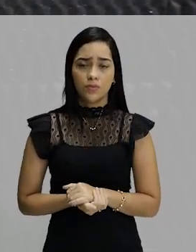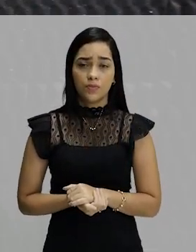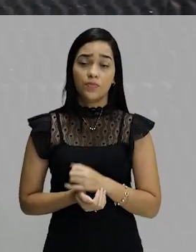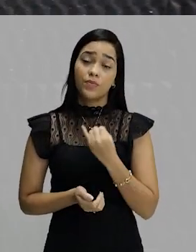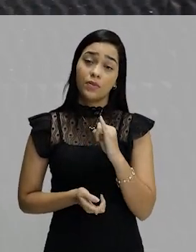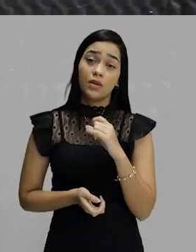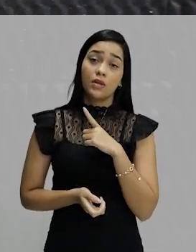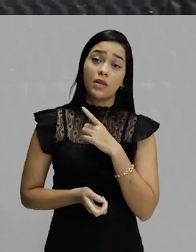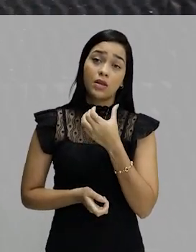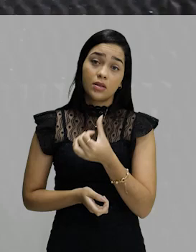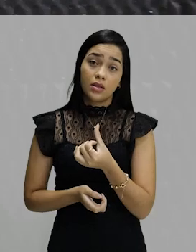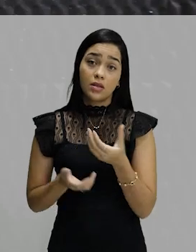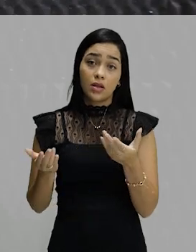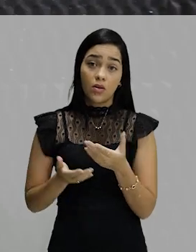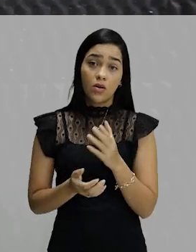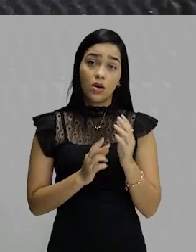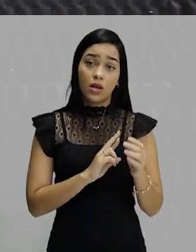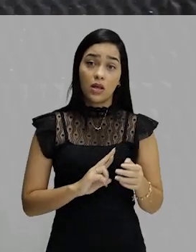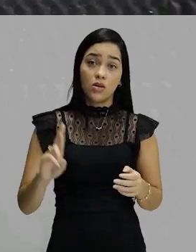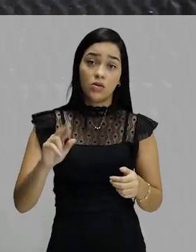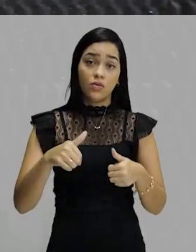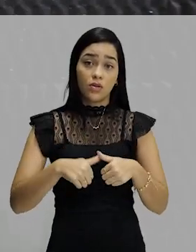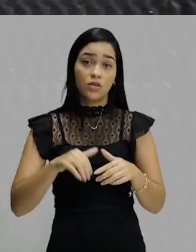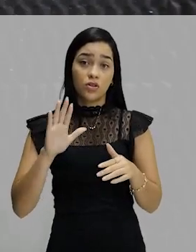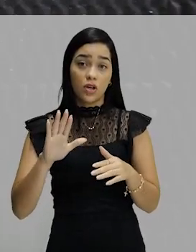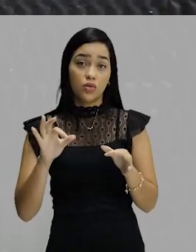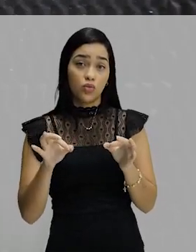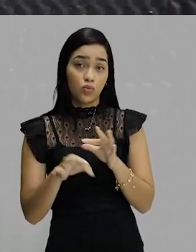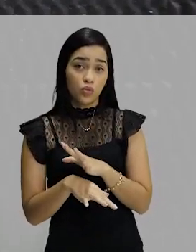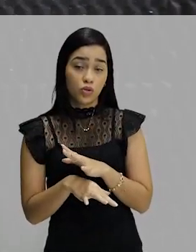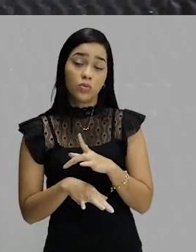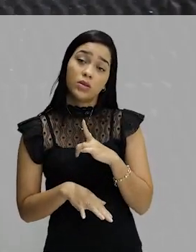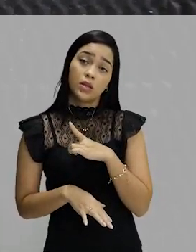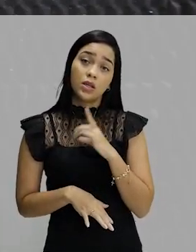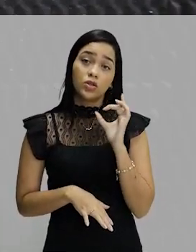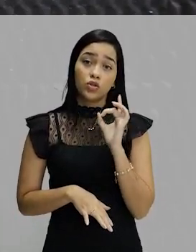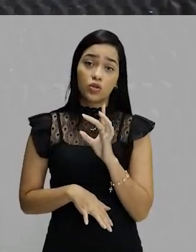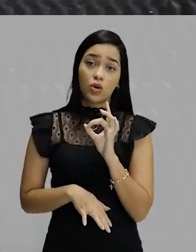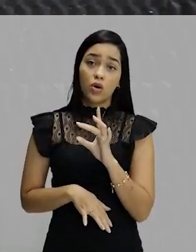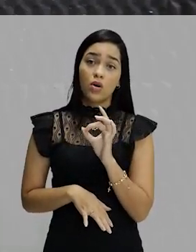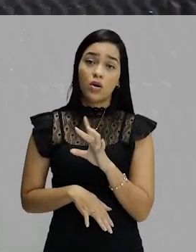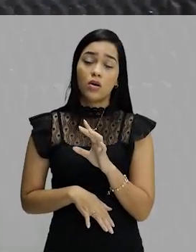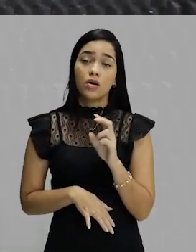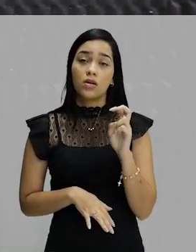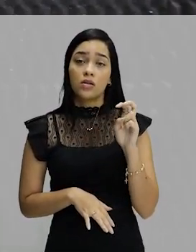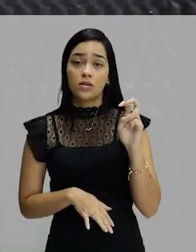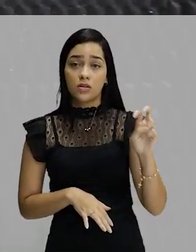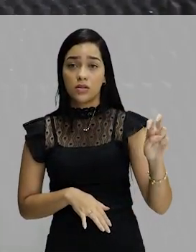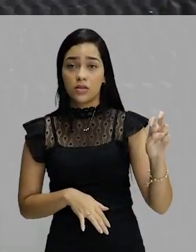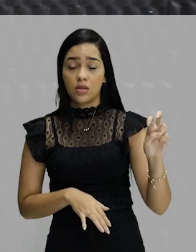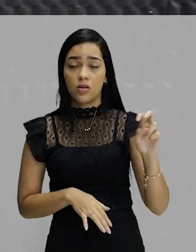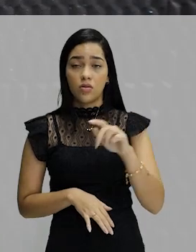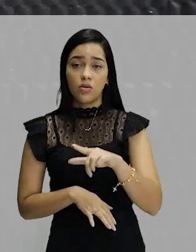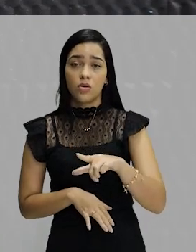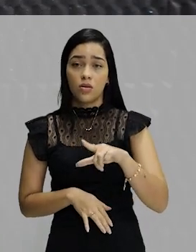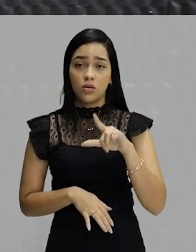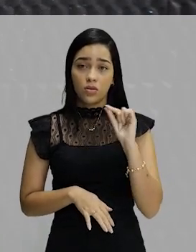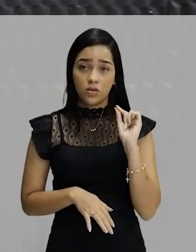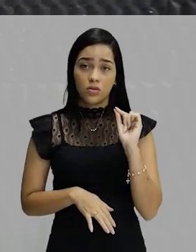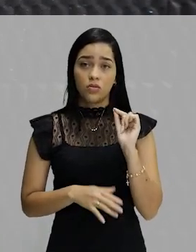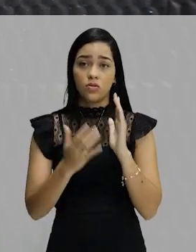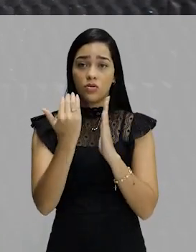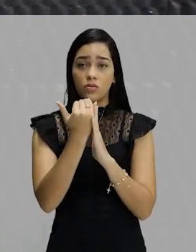Se eu tinha 6 e o programa religioso já vai ficar no último, eu tenho aqui mais 5 opções